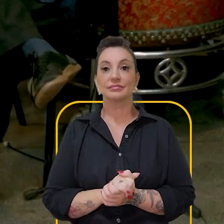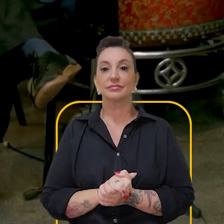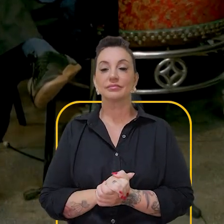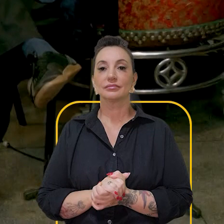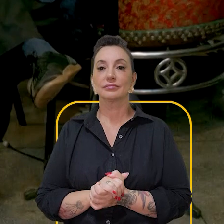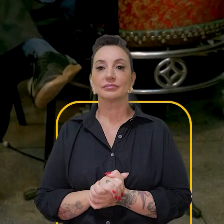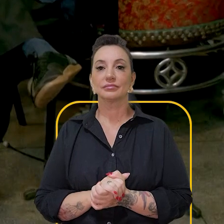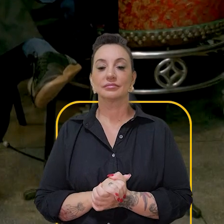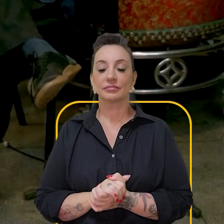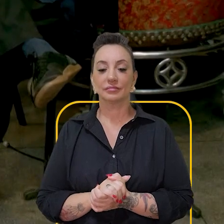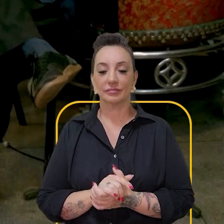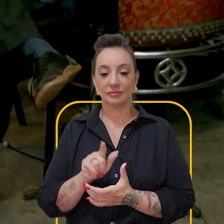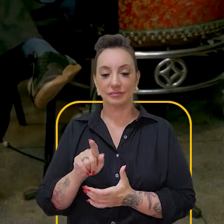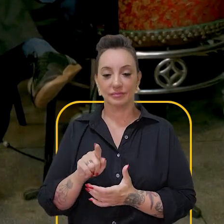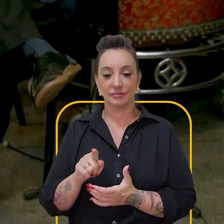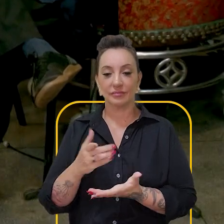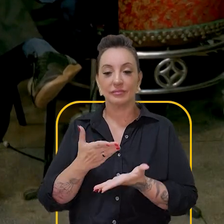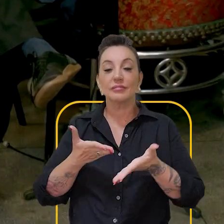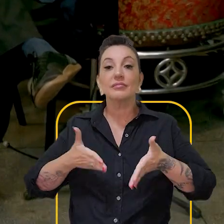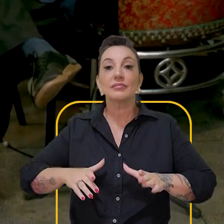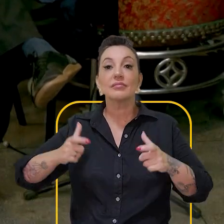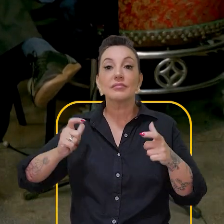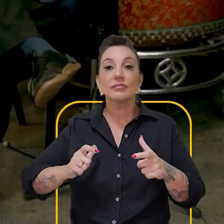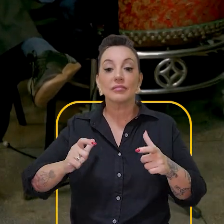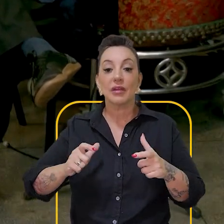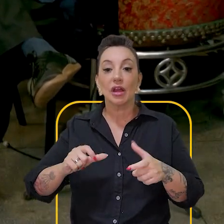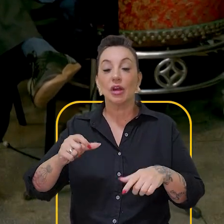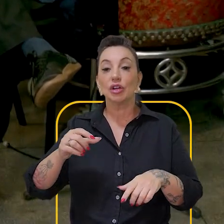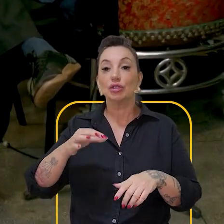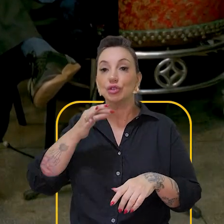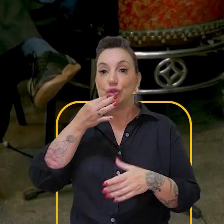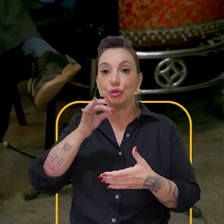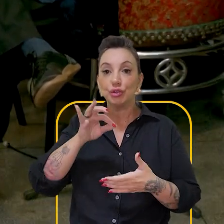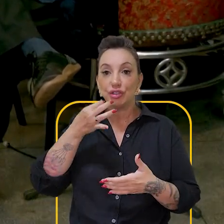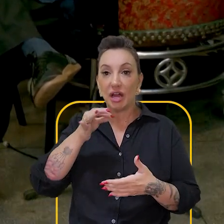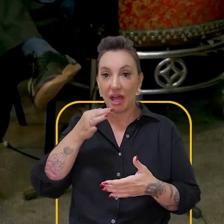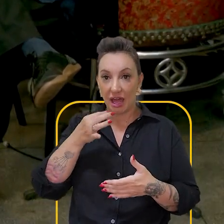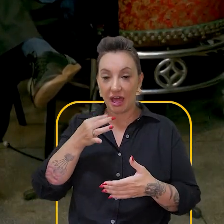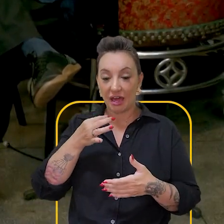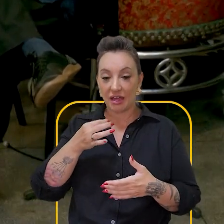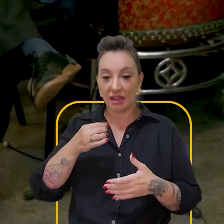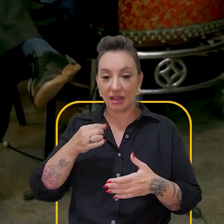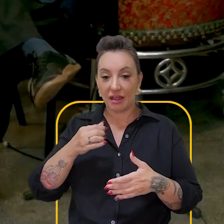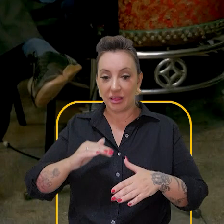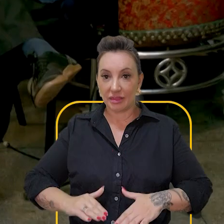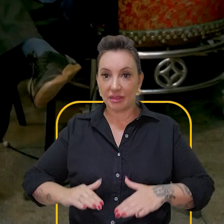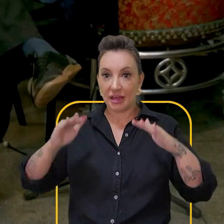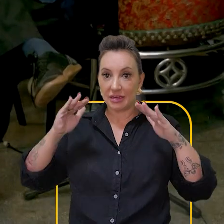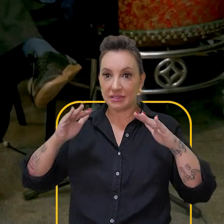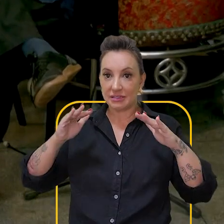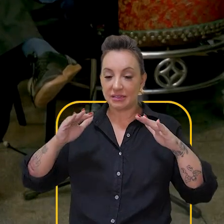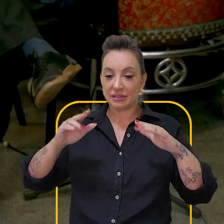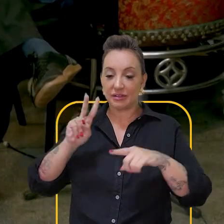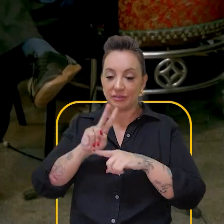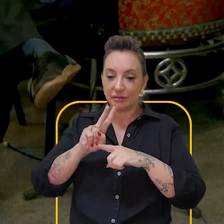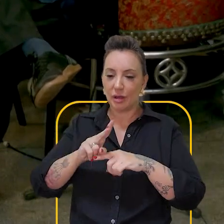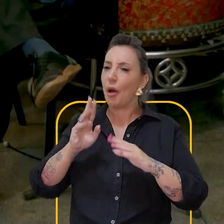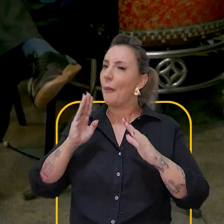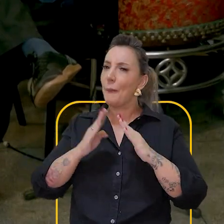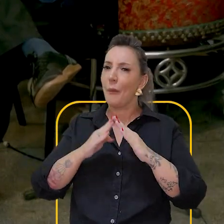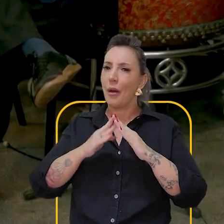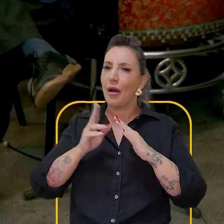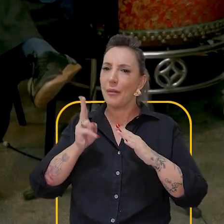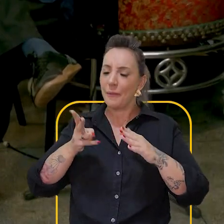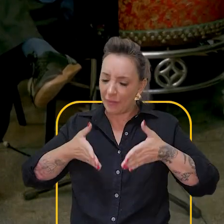criado moro na mesma casa em que n H 62 anos uau uau caramba ela acha ruim que eu